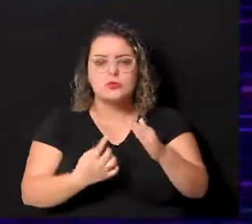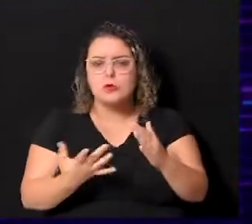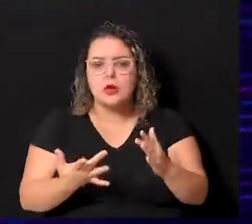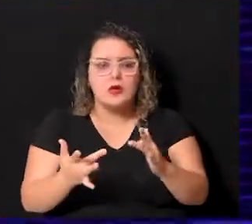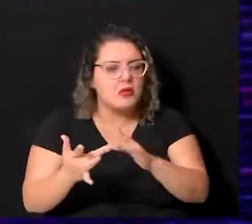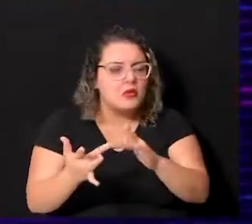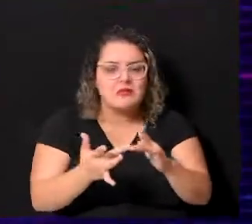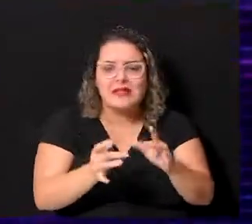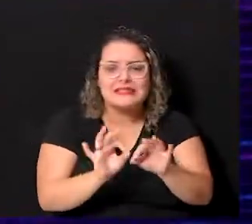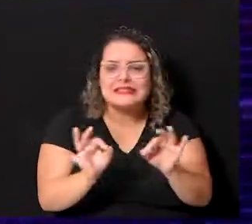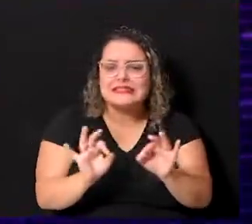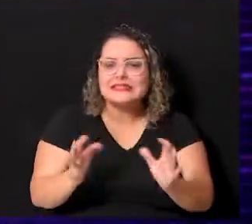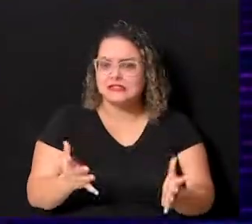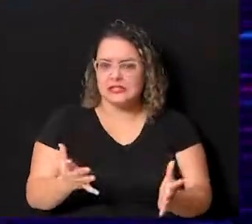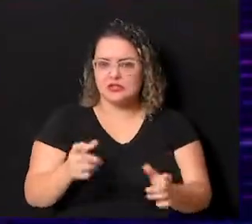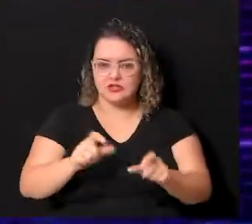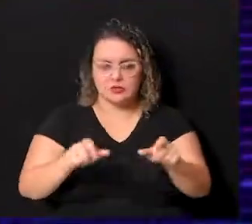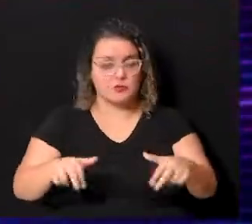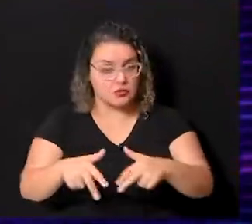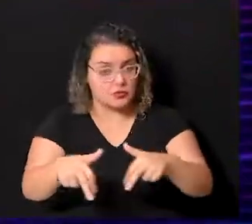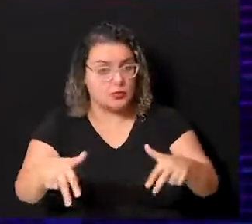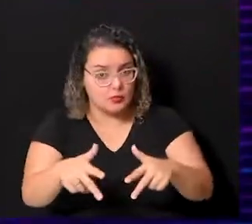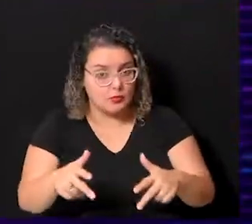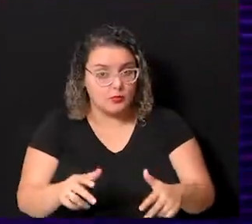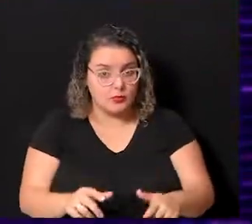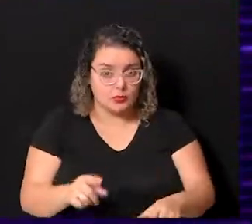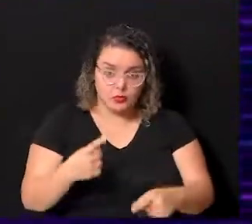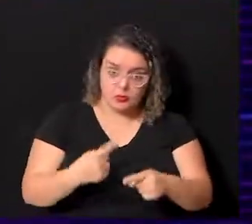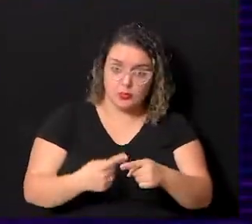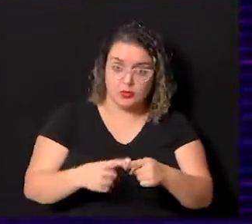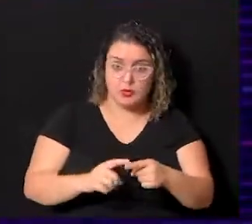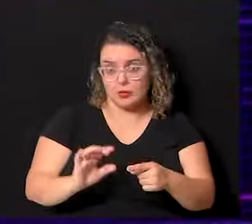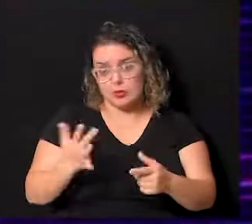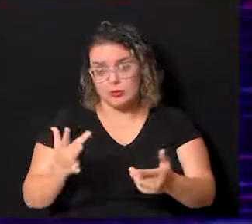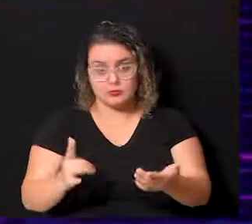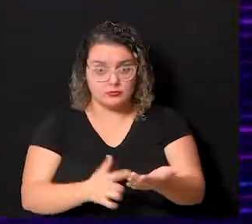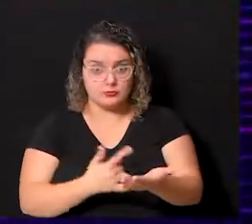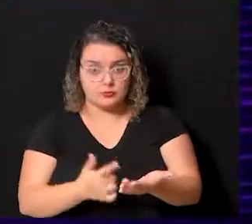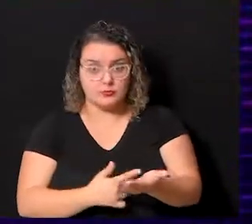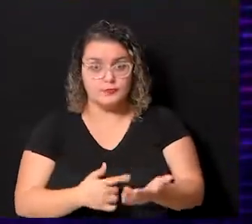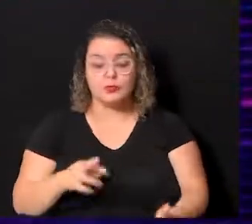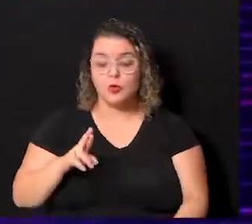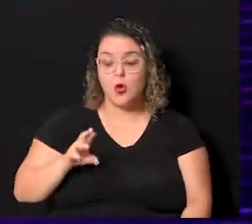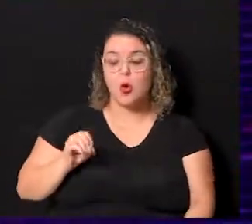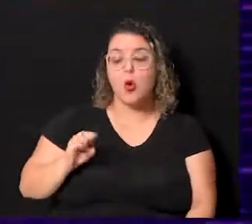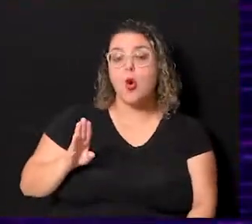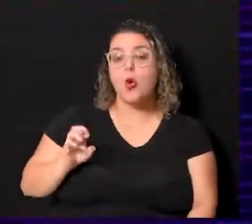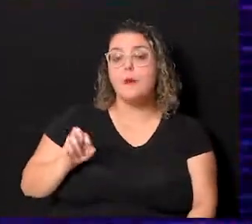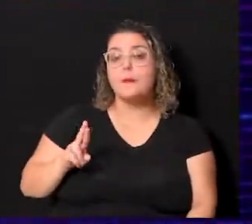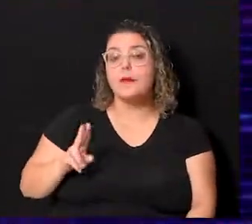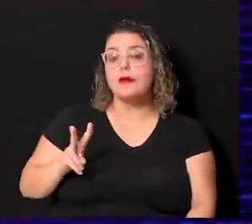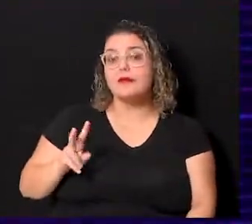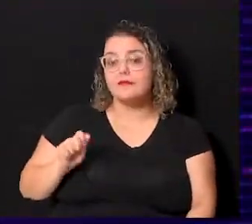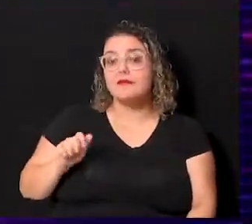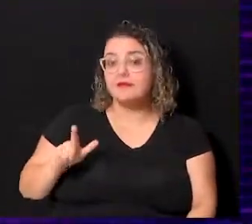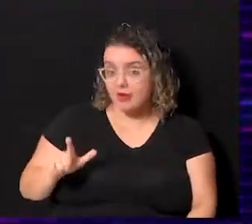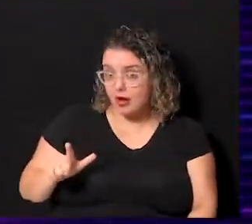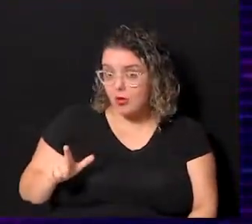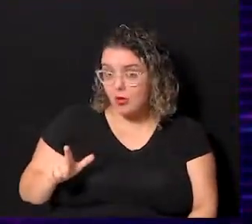sem contato com mais ninguém? Porque isso acaba acontecendo no livro. O malandro, chamado Roberval, ele tá